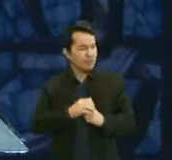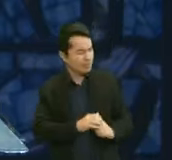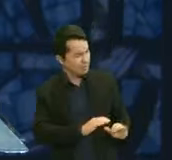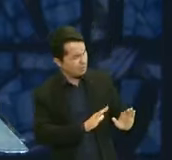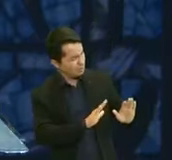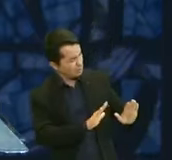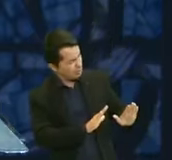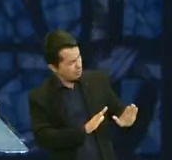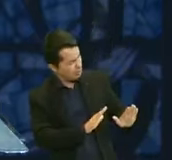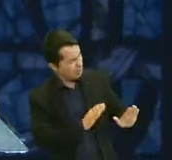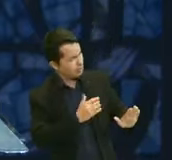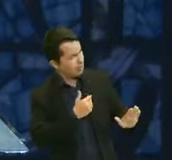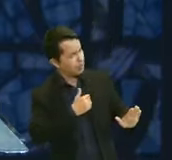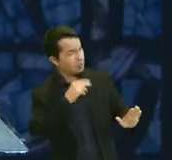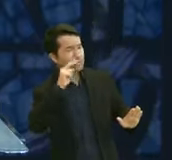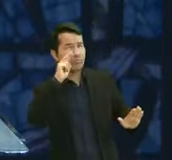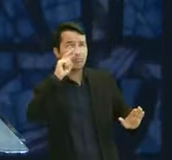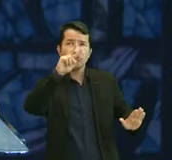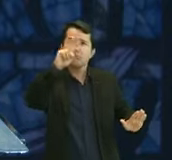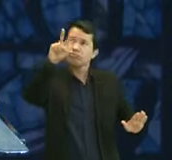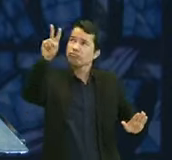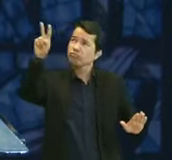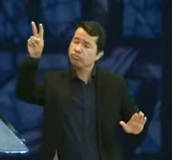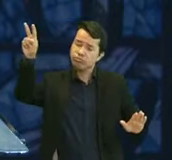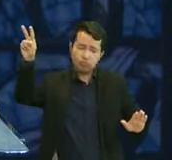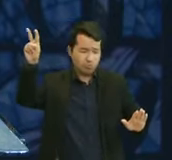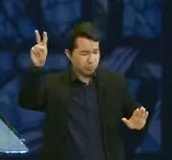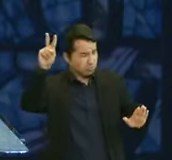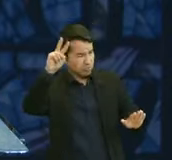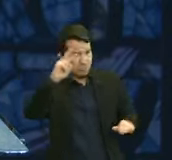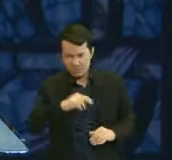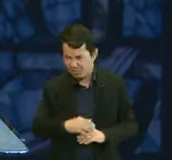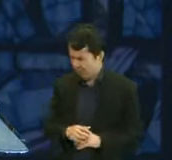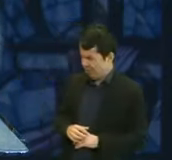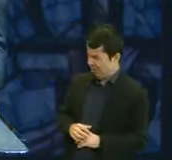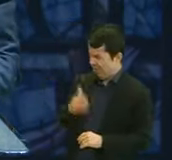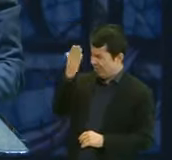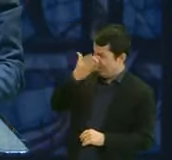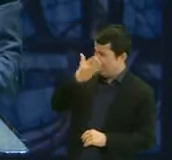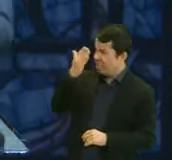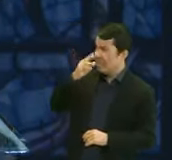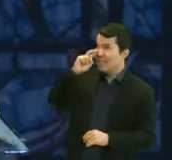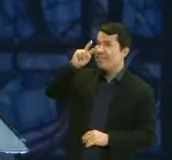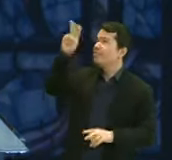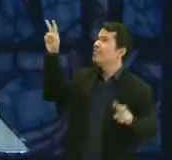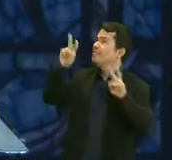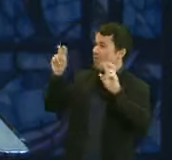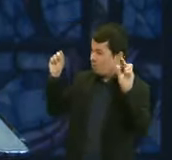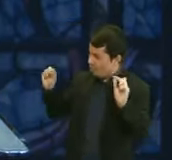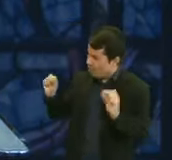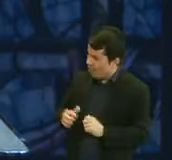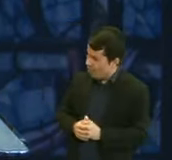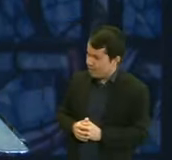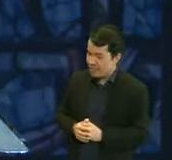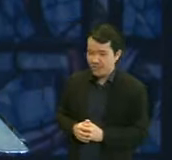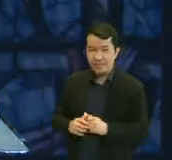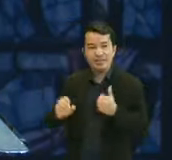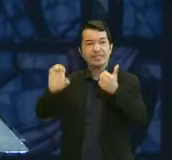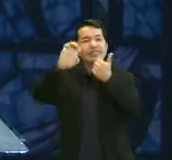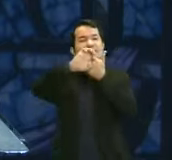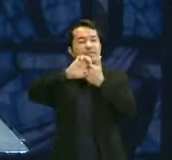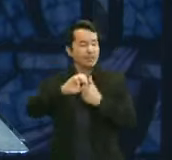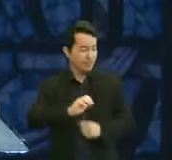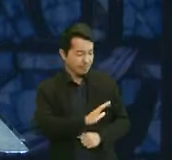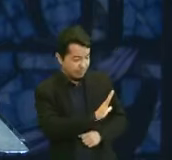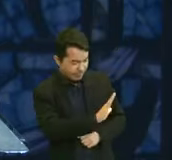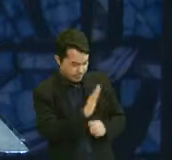que as pessoas não viam. Ele vai, olha os exércitos e faz uma oração. Deus, abre os